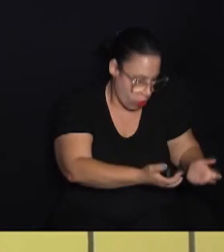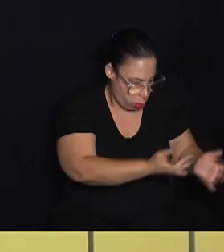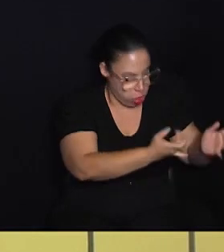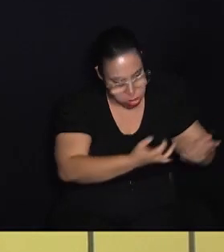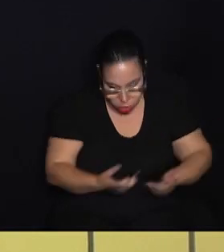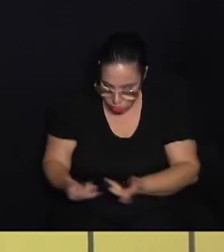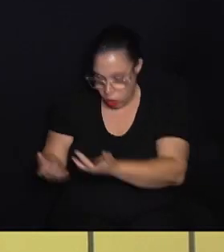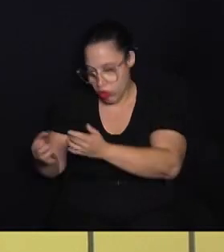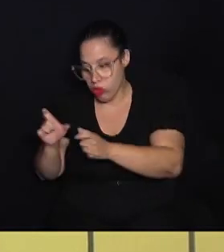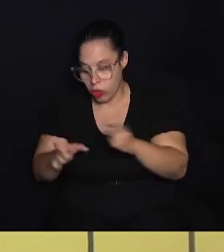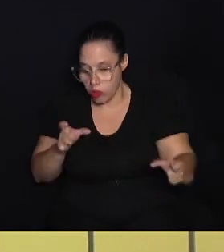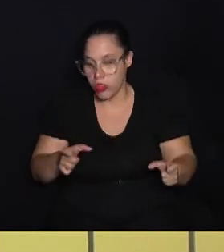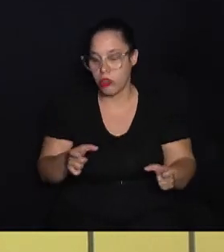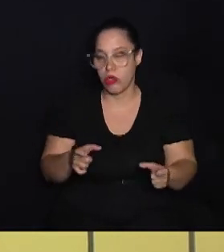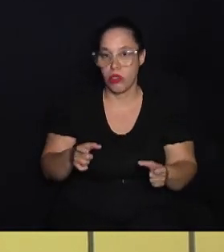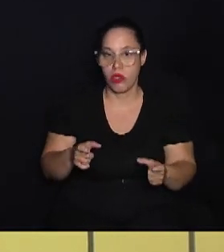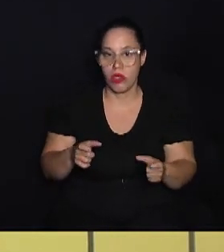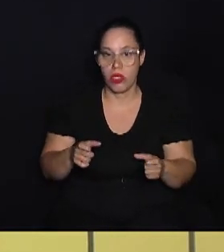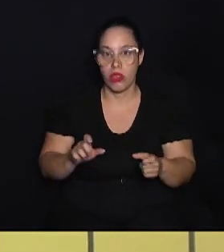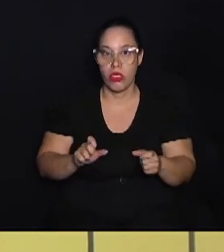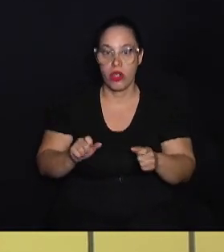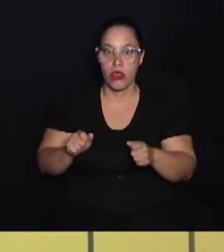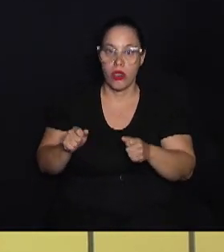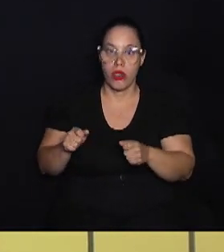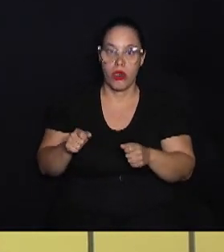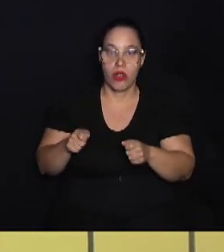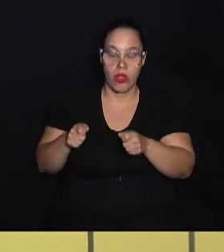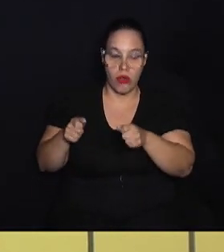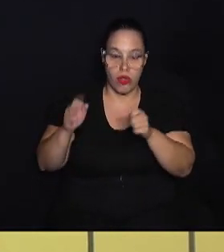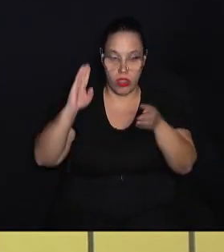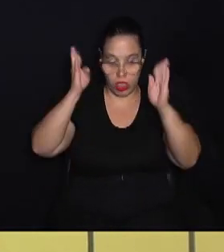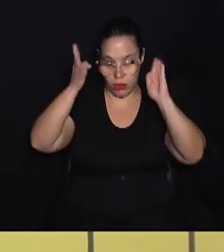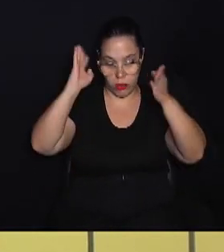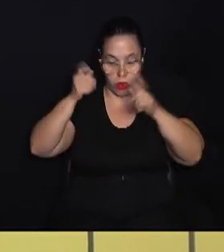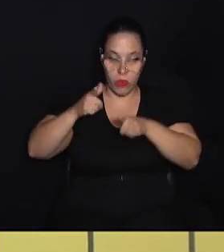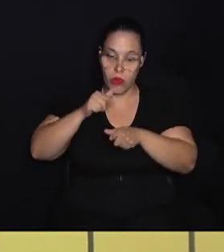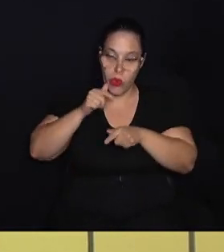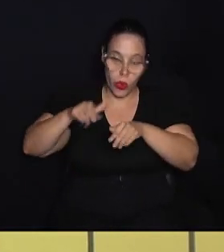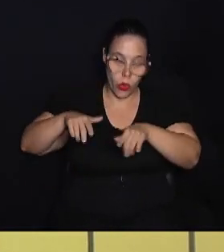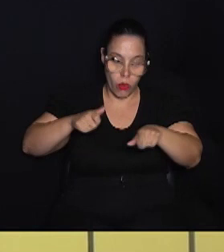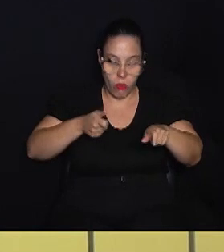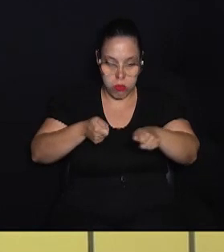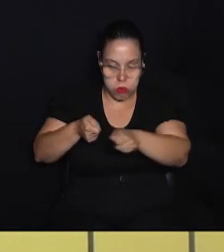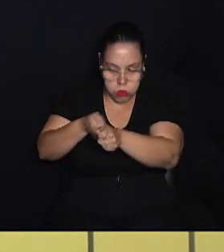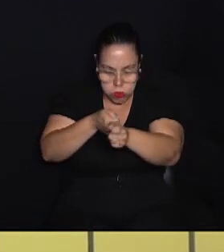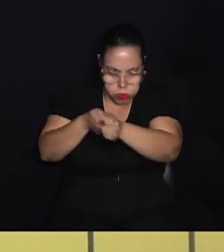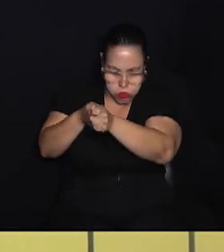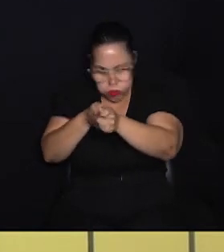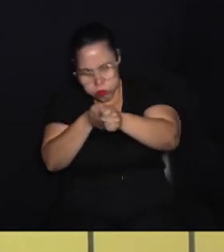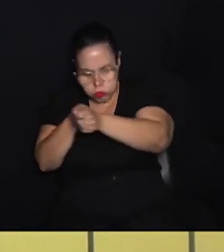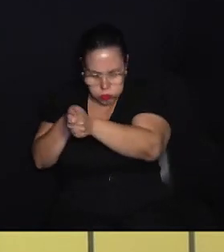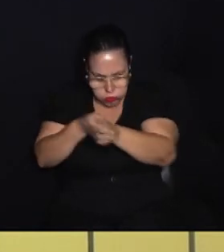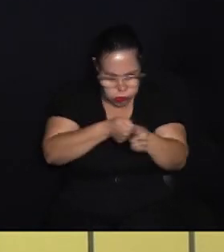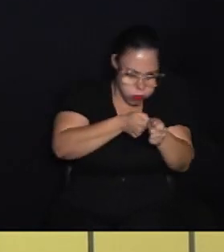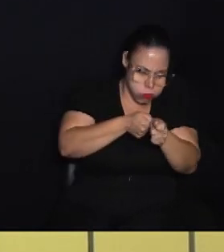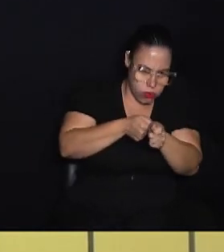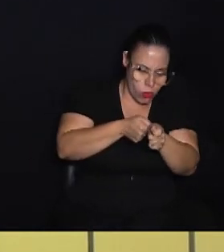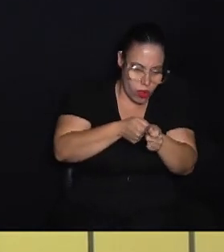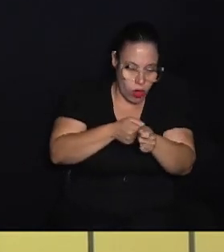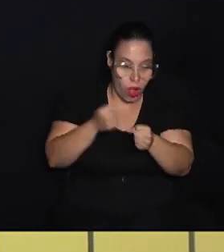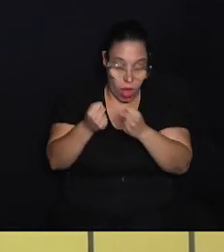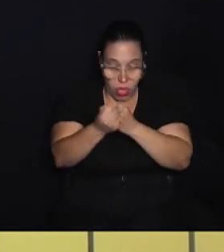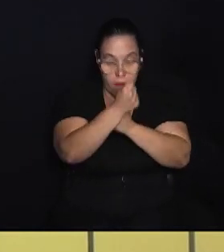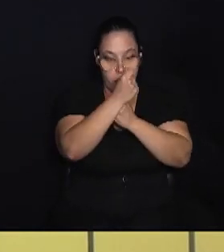tanto de pessoas quanto de materiais lá, né? Caminhões transportando água. Mas o principal trabalho da Defesa Civil com o